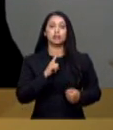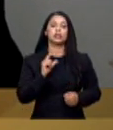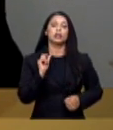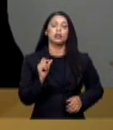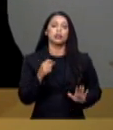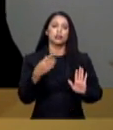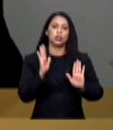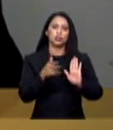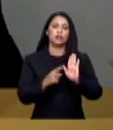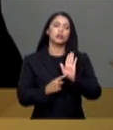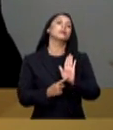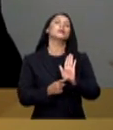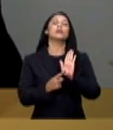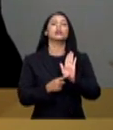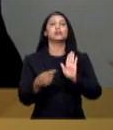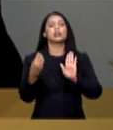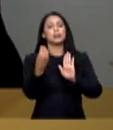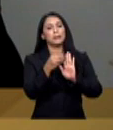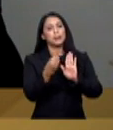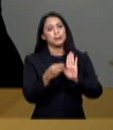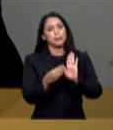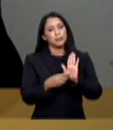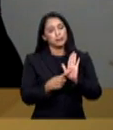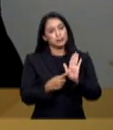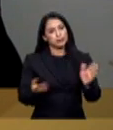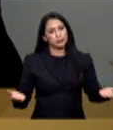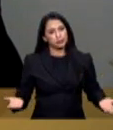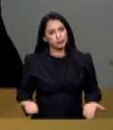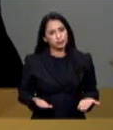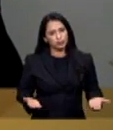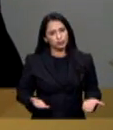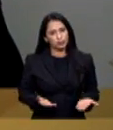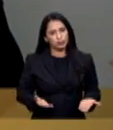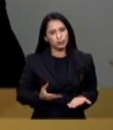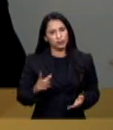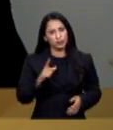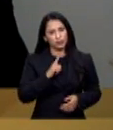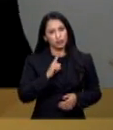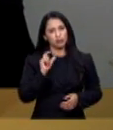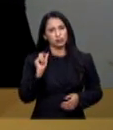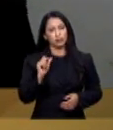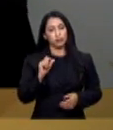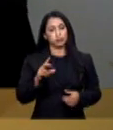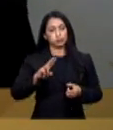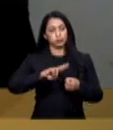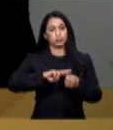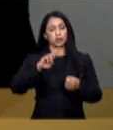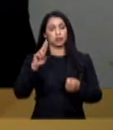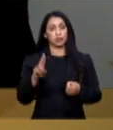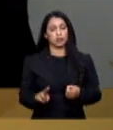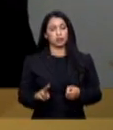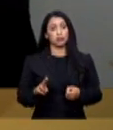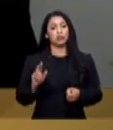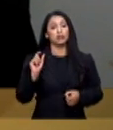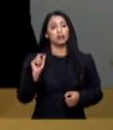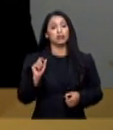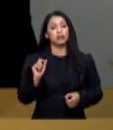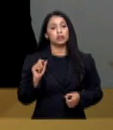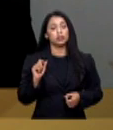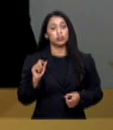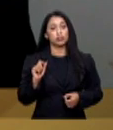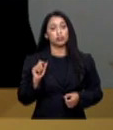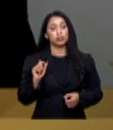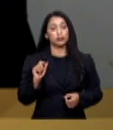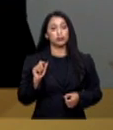Supremo julgação contra dispositivos da lei agora que regulam defendido o mandado de pela, segurança. Pelo Conselho Federal da Ordem dos Advogados ADI do Brasil, parece-me não requerente ter Conselho maior